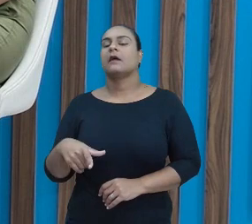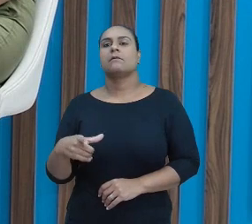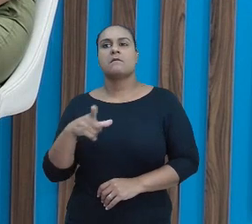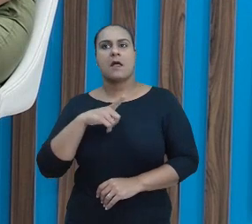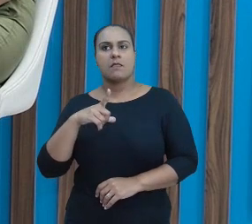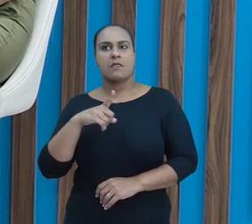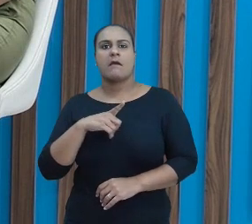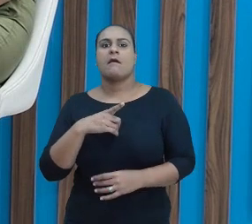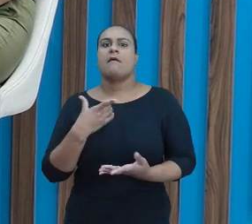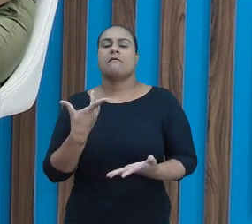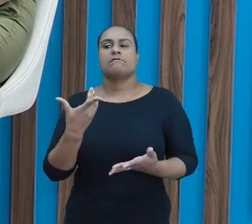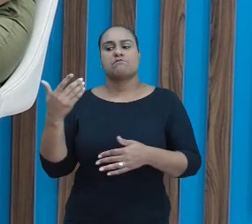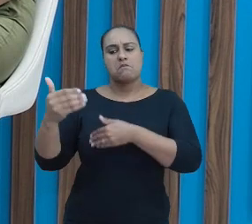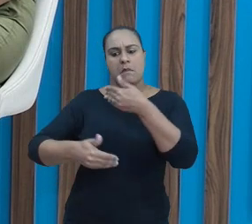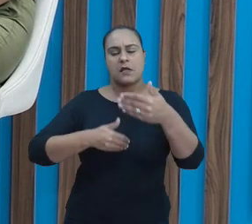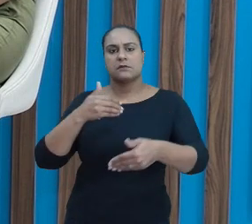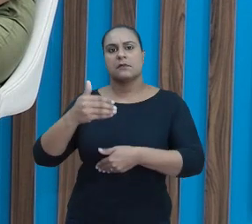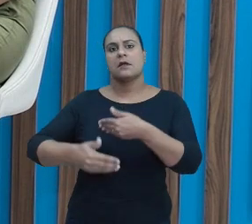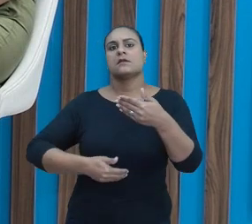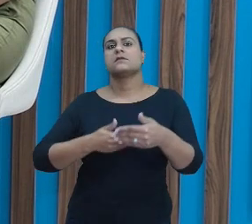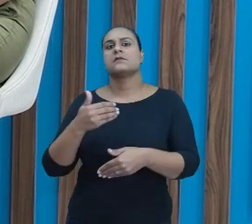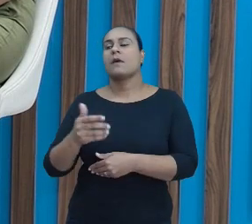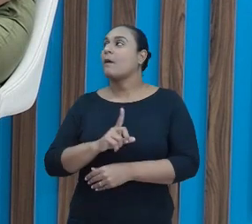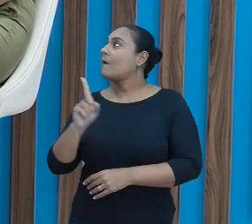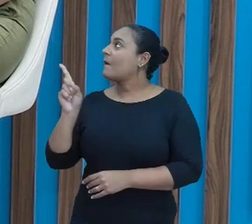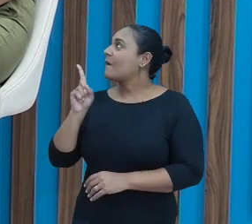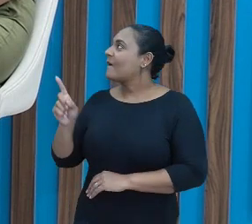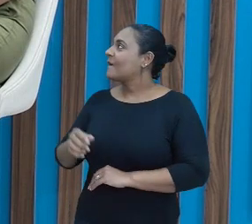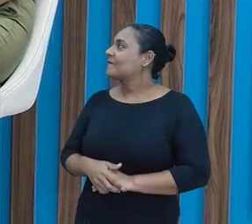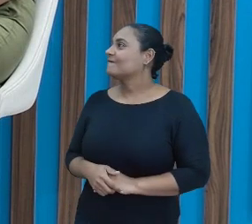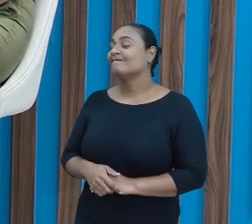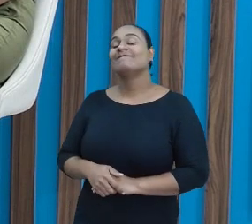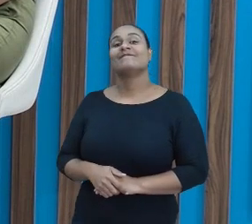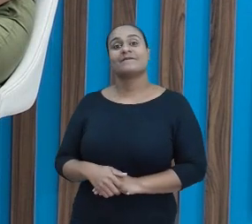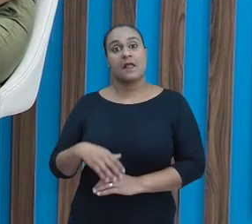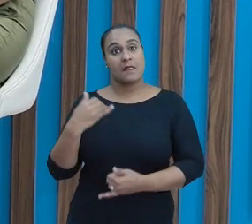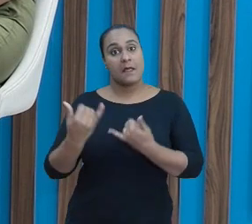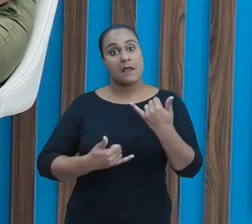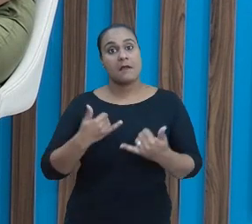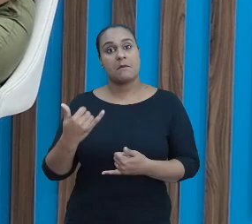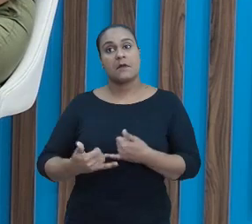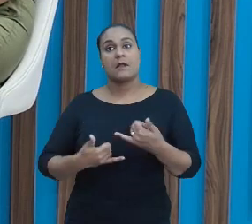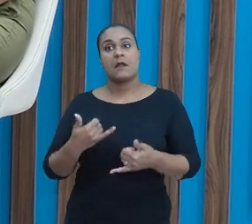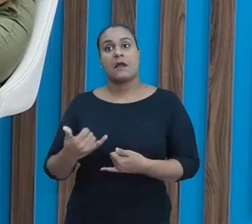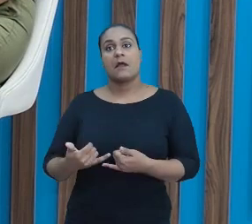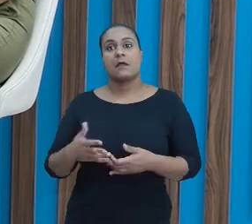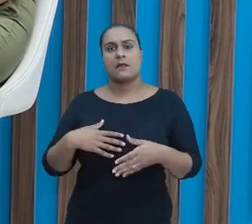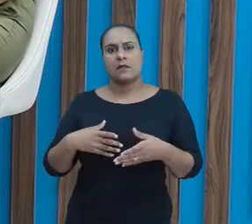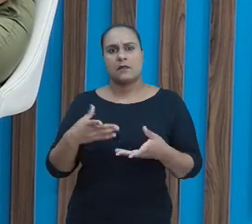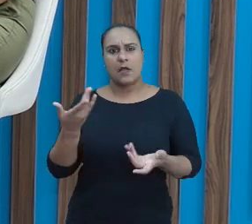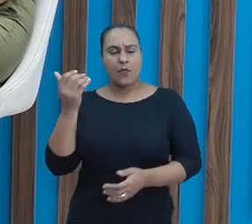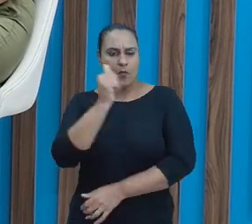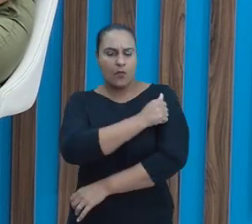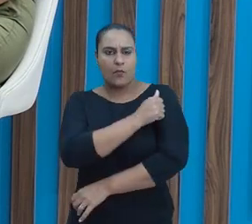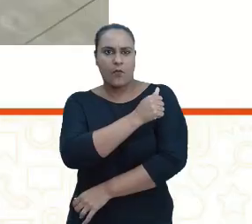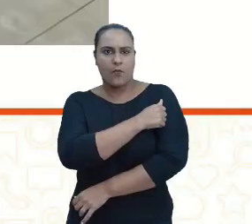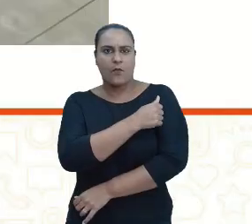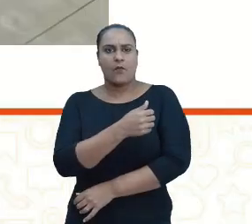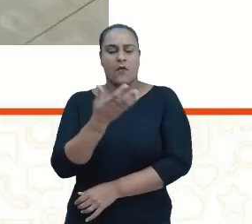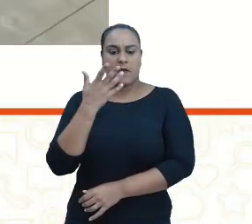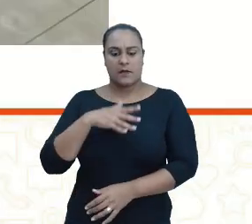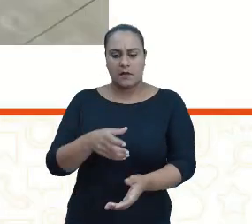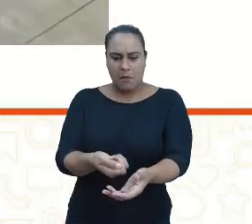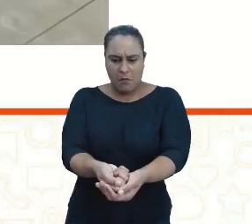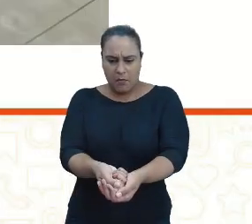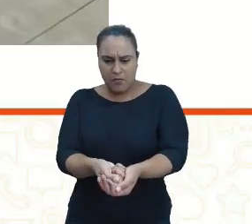momento em que eles estavam brincando com pneus. Então, uma criança puxava e a outra vinha dentro